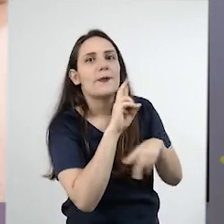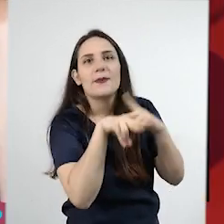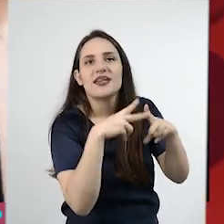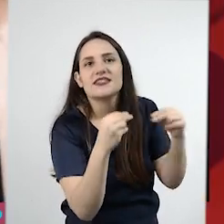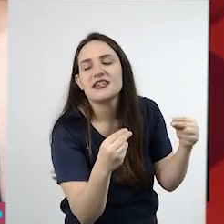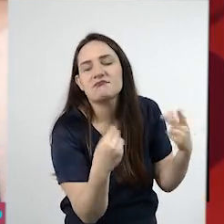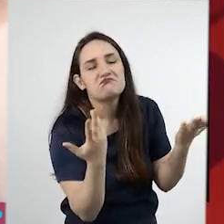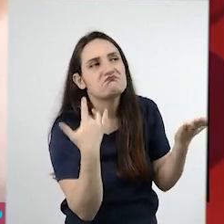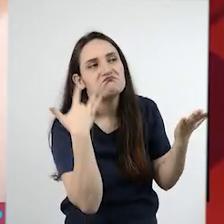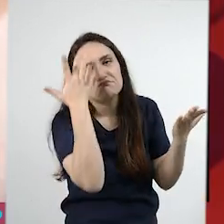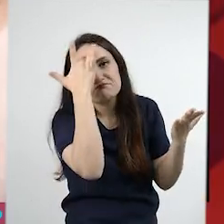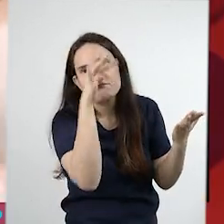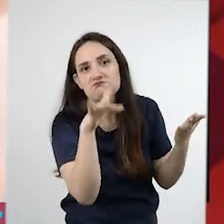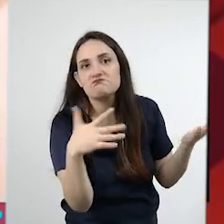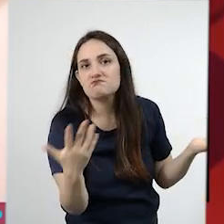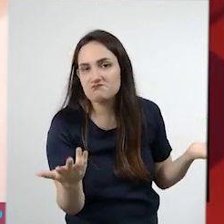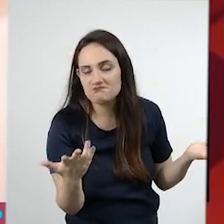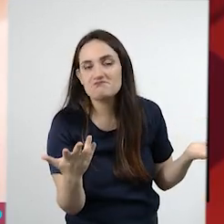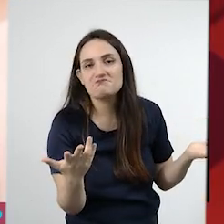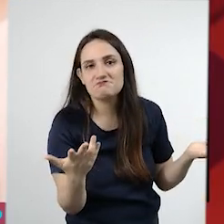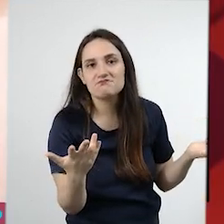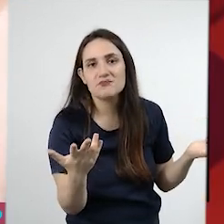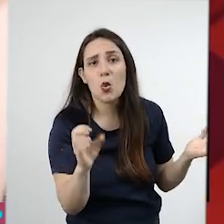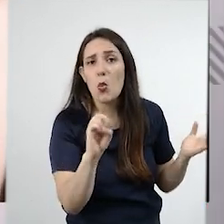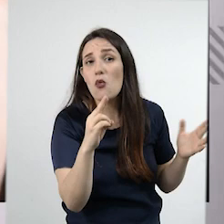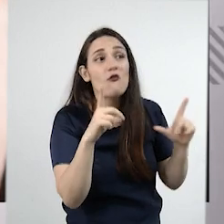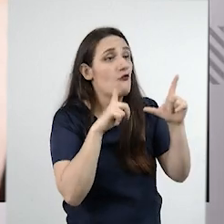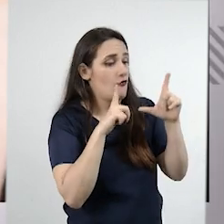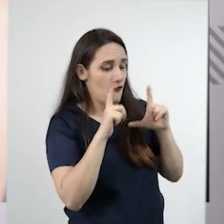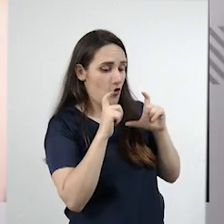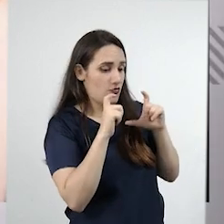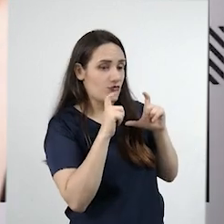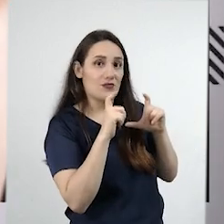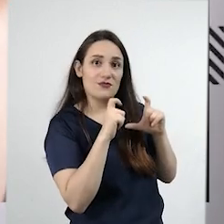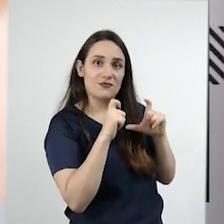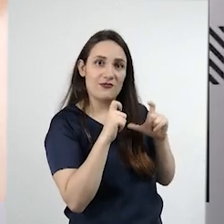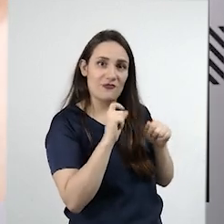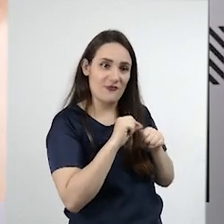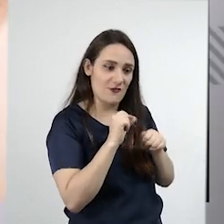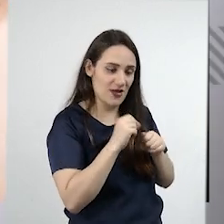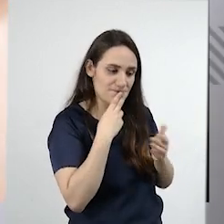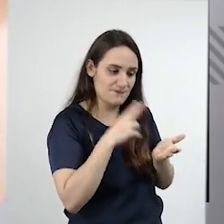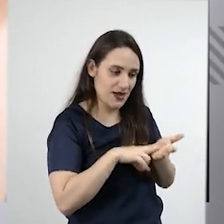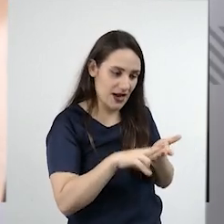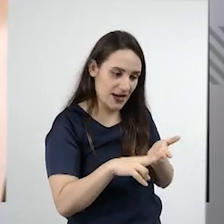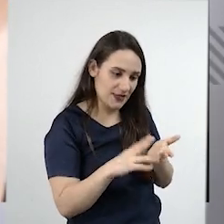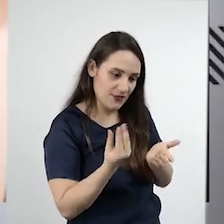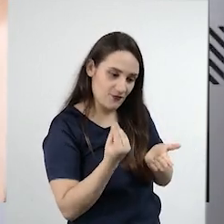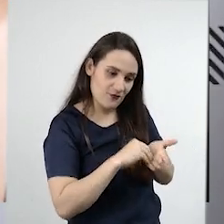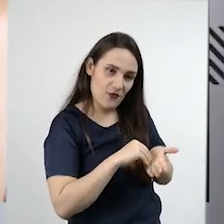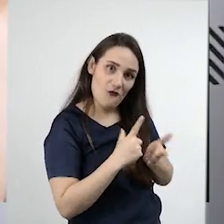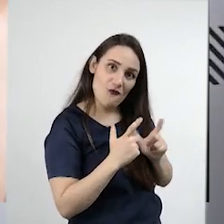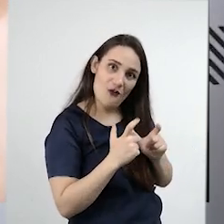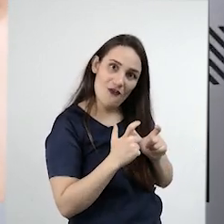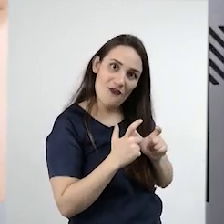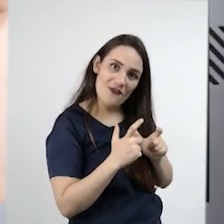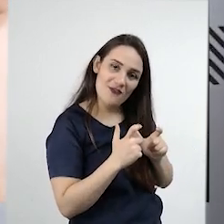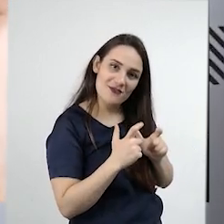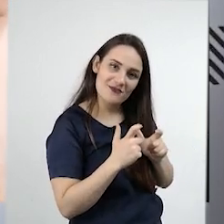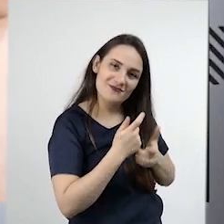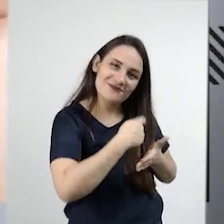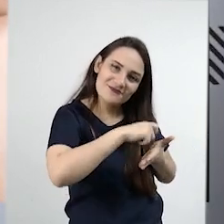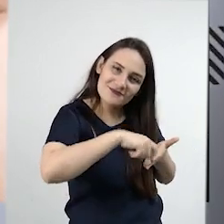por exemplo, uma carta, ou até uma foto da carta, né? Mas que tenha a sua letra ali, que tenha a